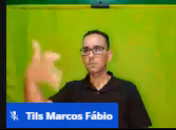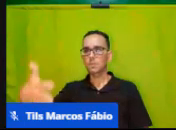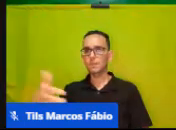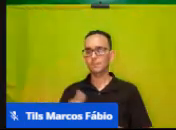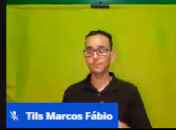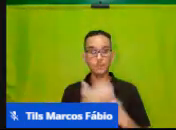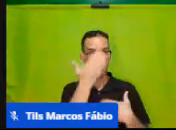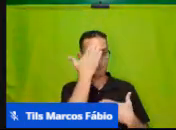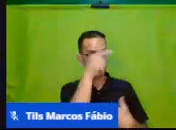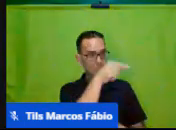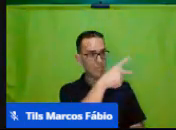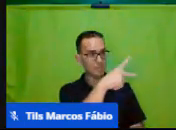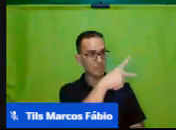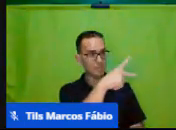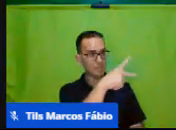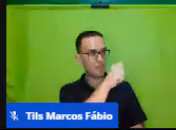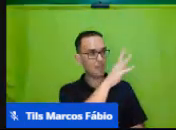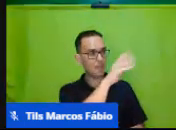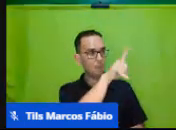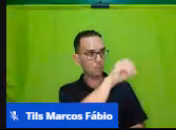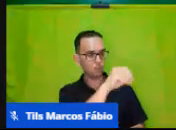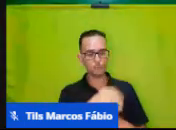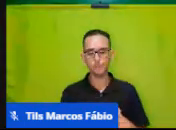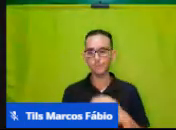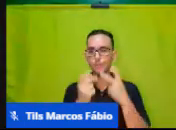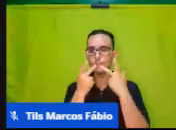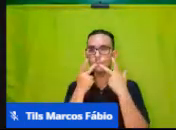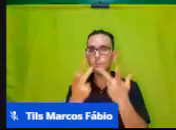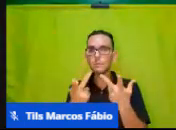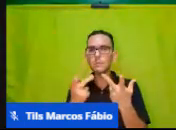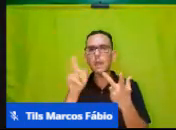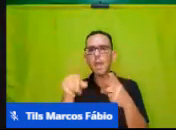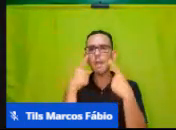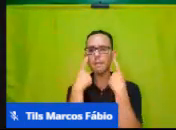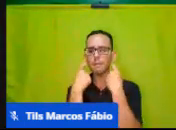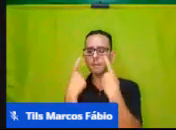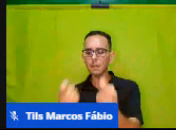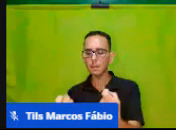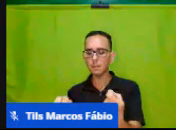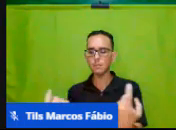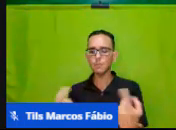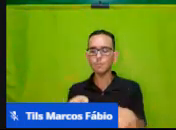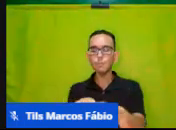Obrigado, Pablo. Poxa, falas aí acho que interessantes, por isso que nós